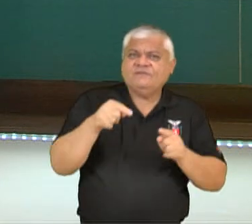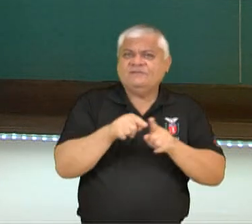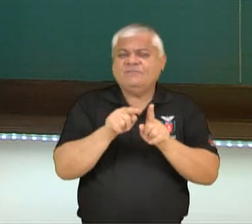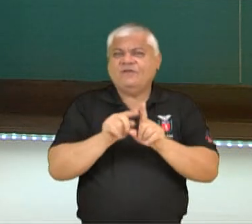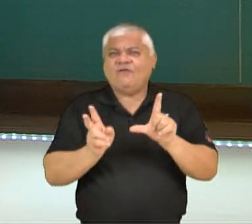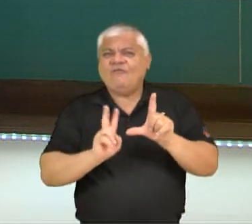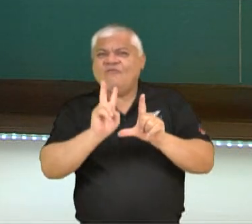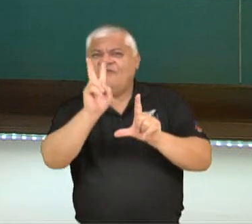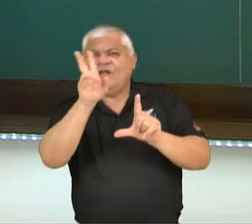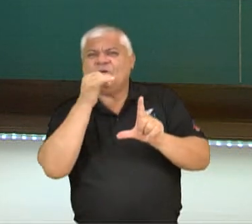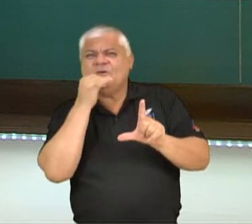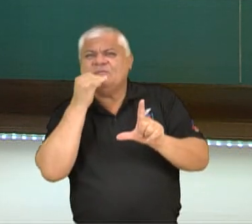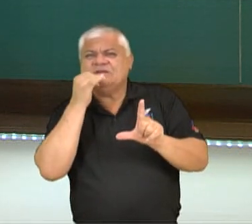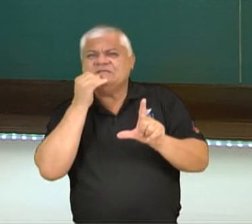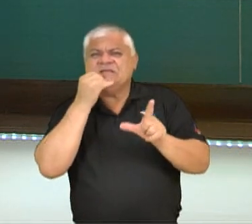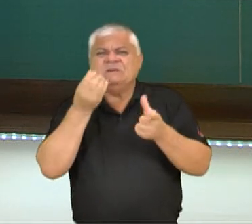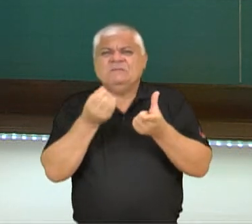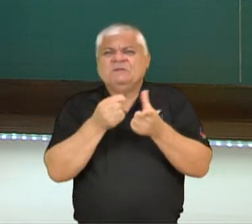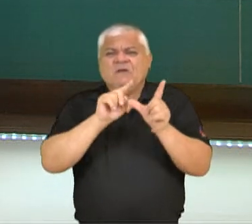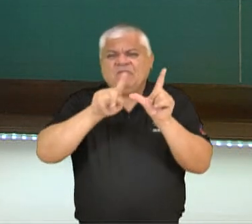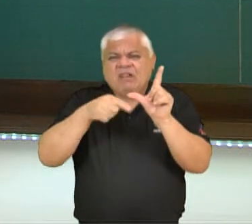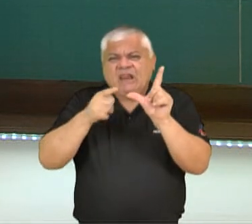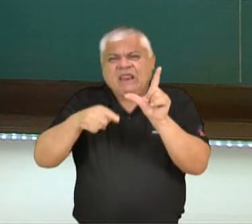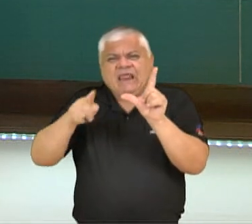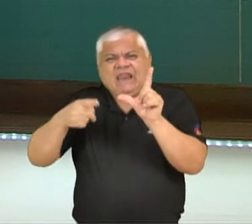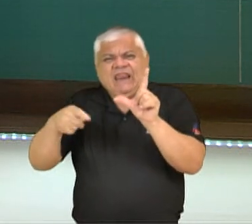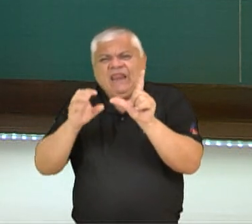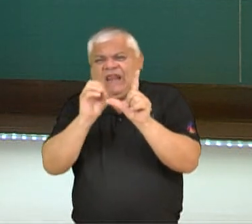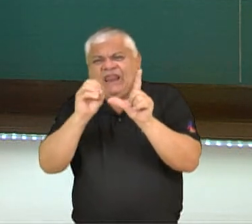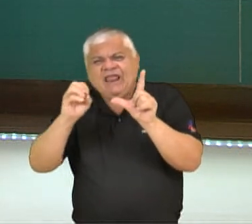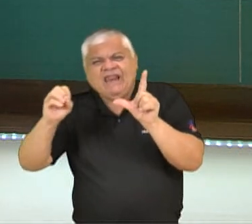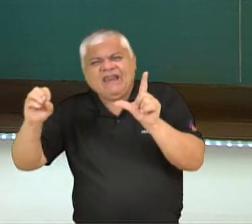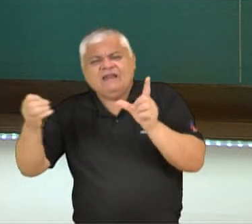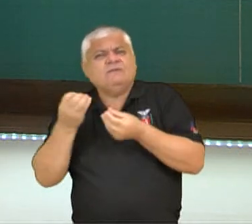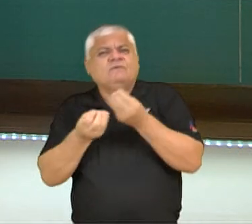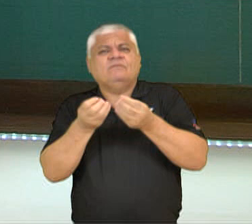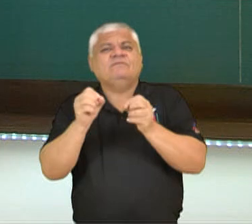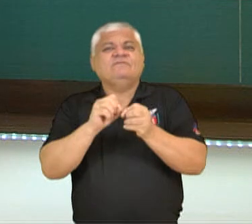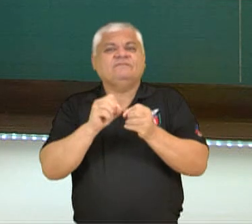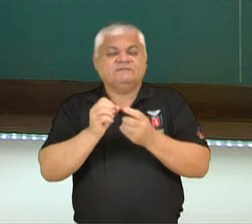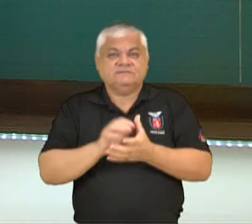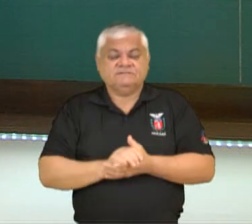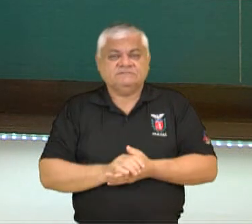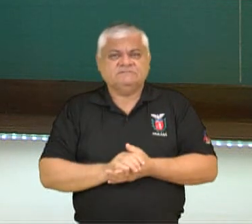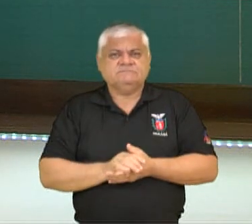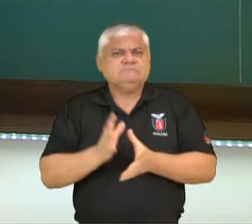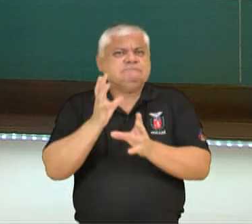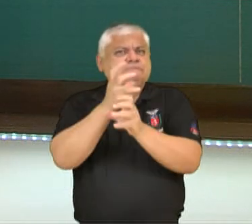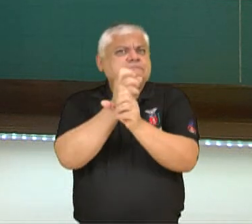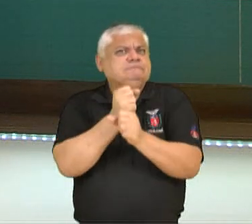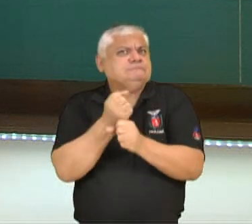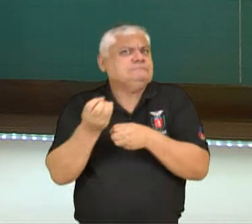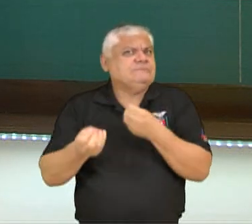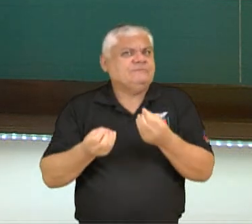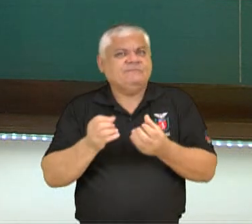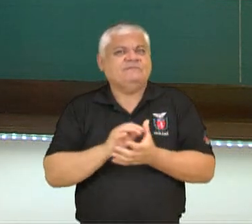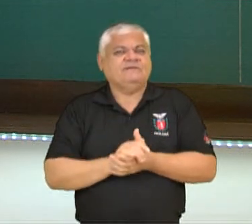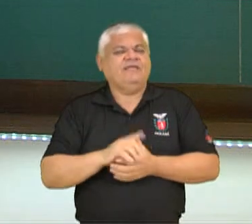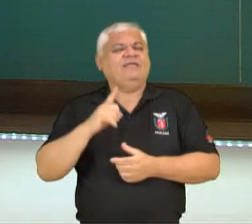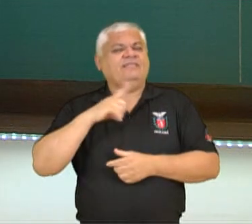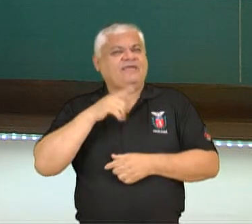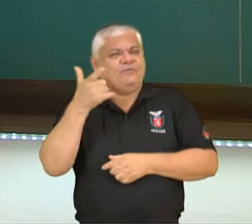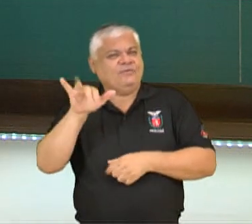muito quebrados, forem valores irracionais, como é que eu vou fazer para calcular as coordenadas do vértice? Nós temos uma